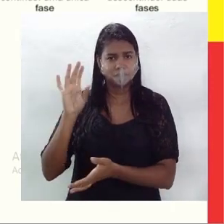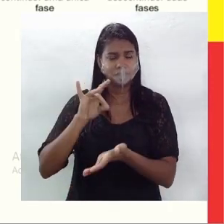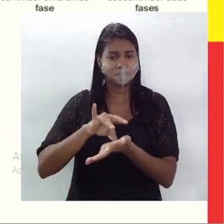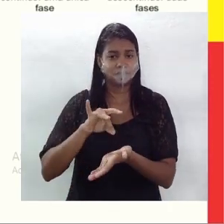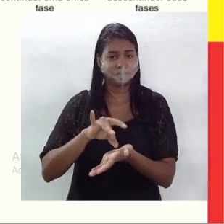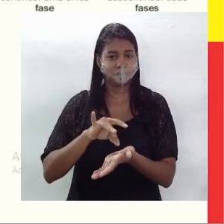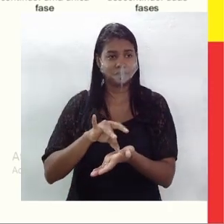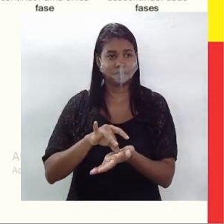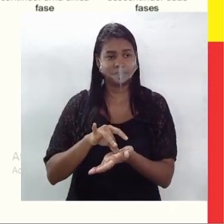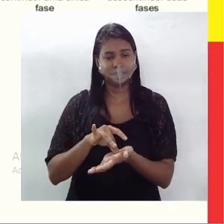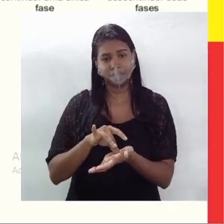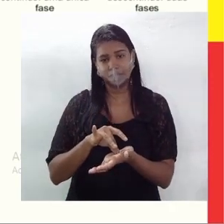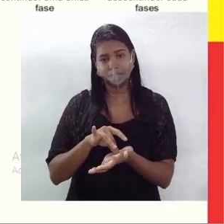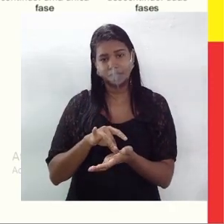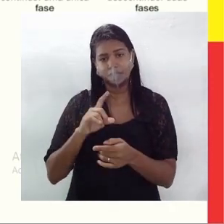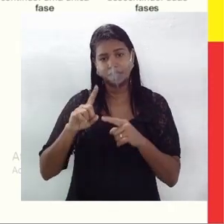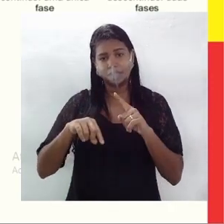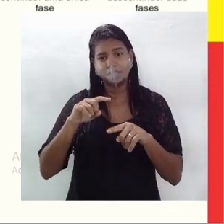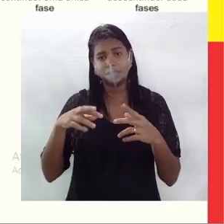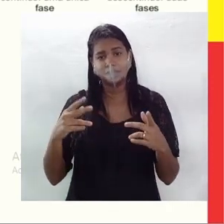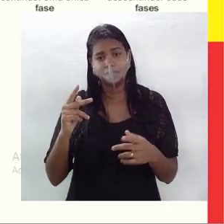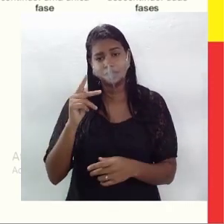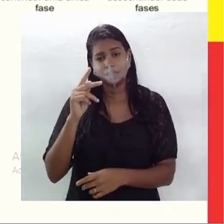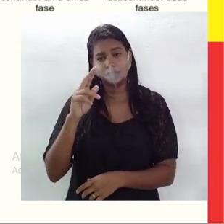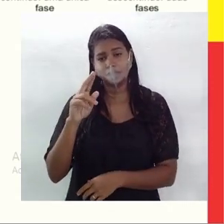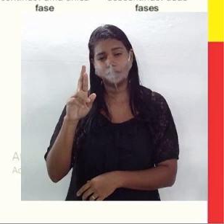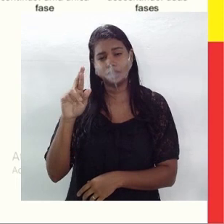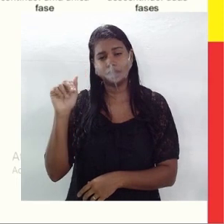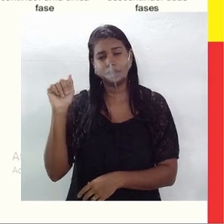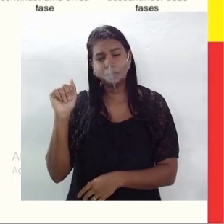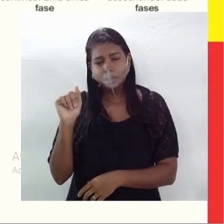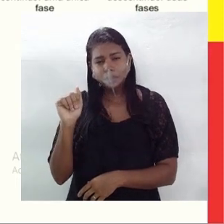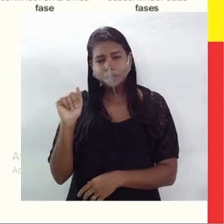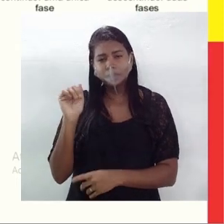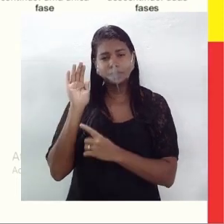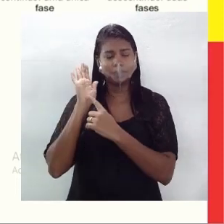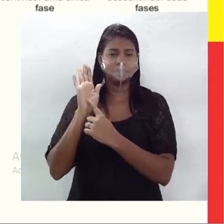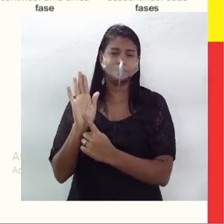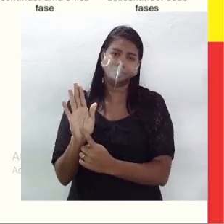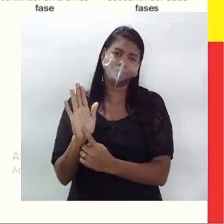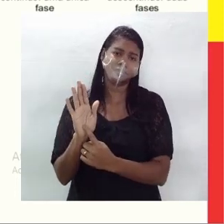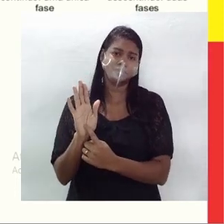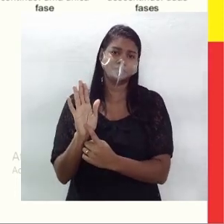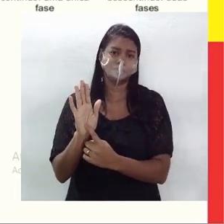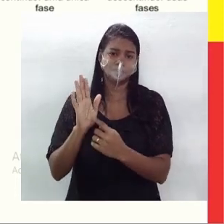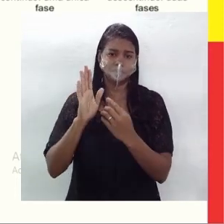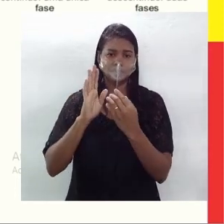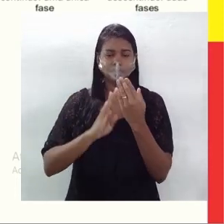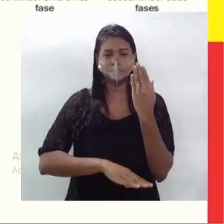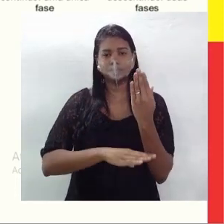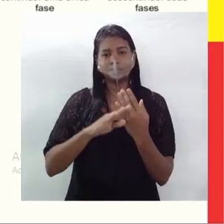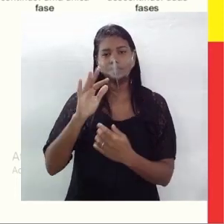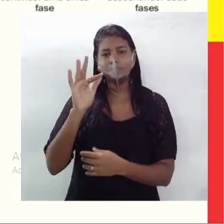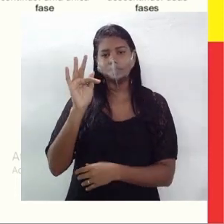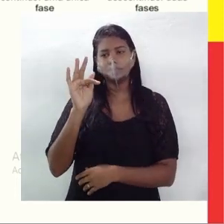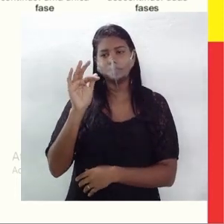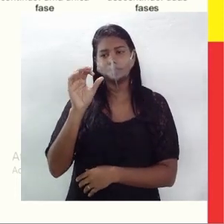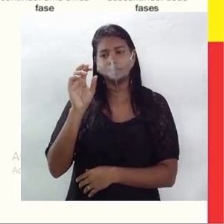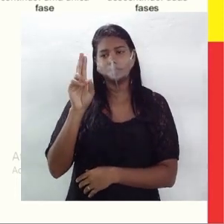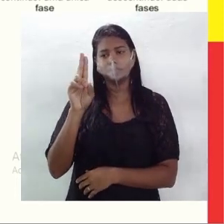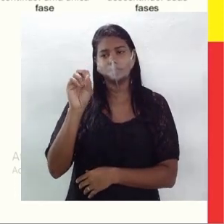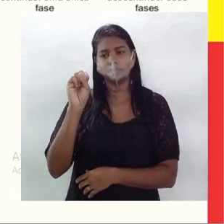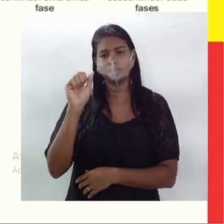realidade, uma substância pura, porque tem definido a sua temperatura de fusão e a